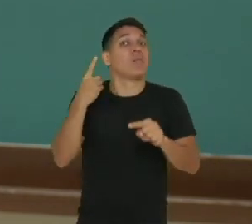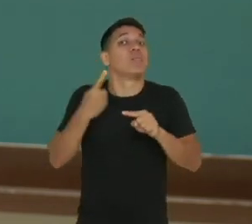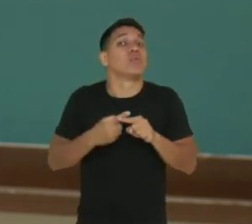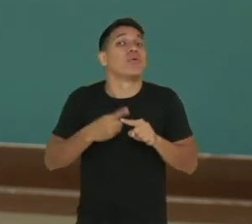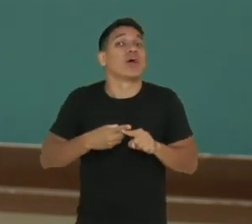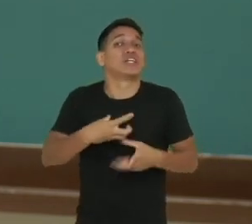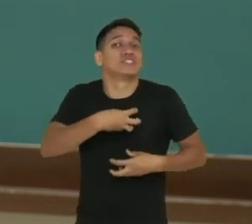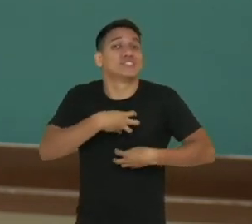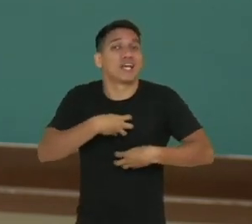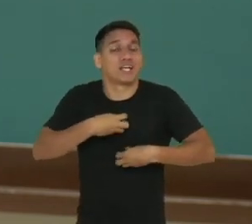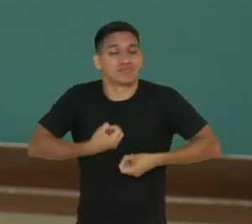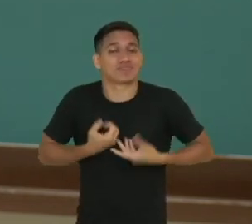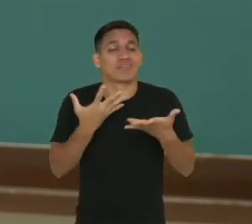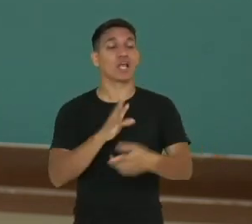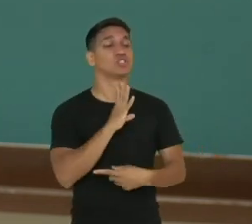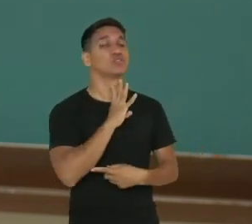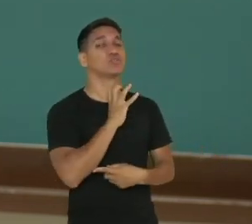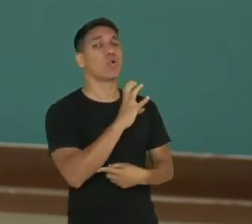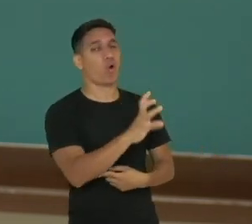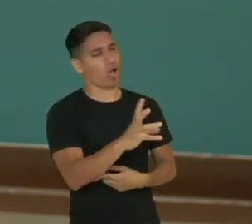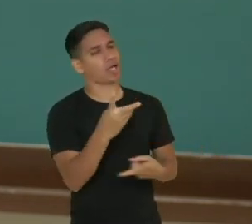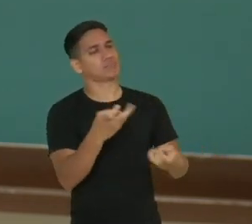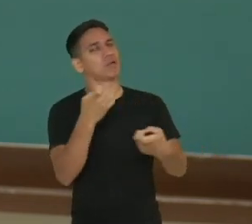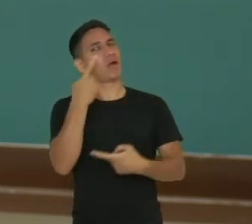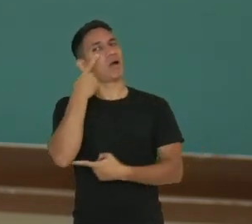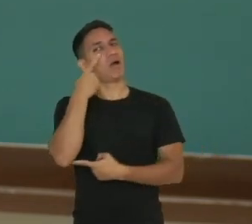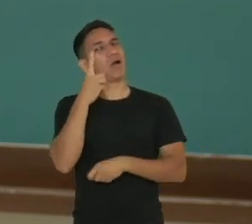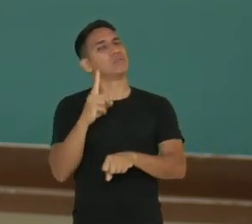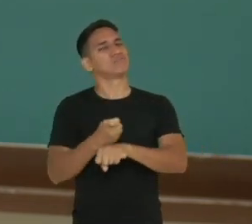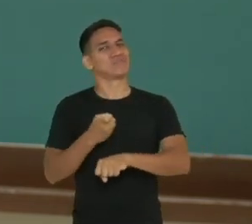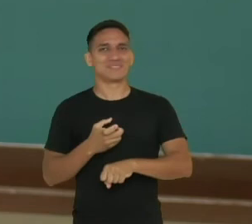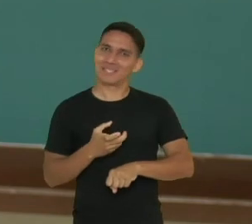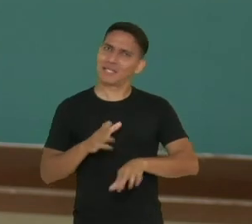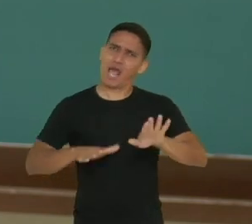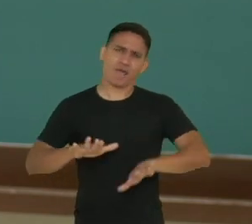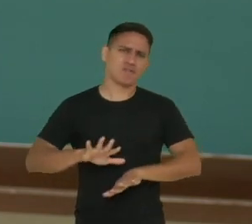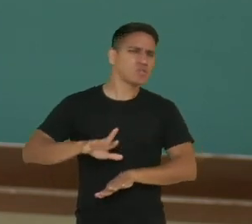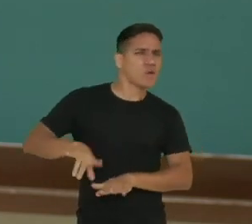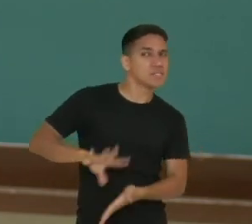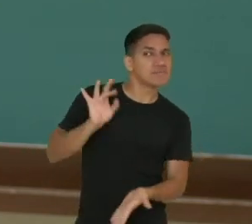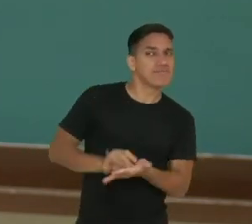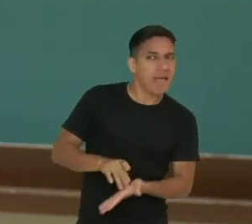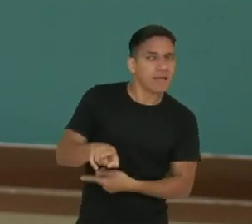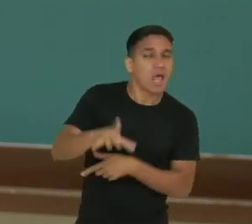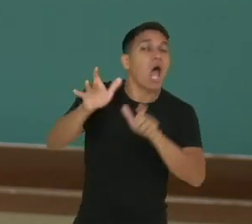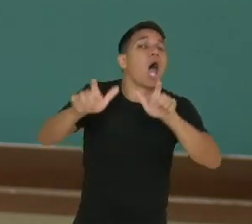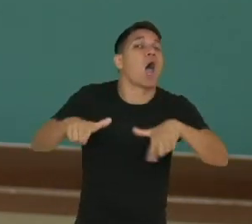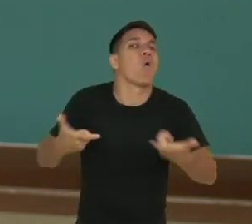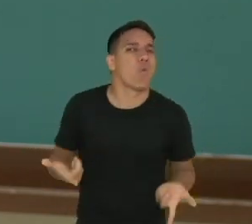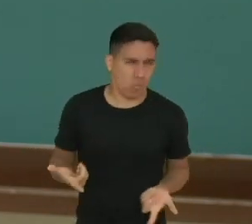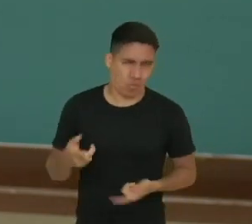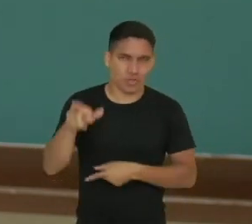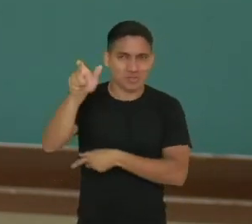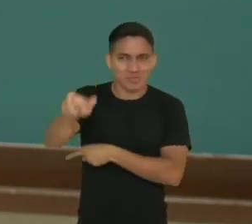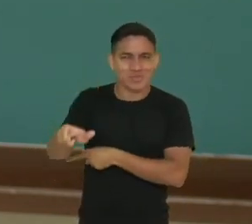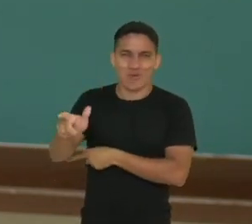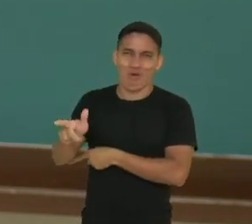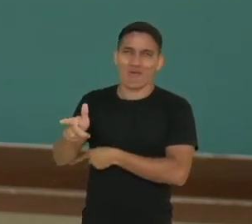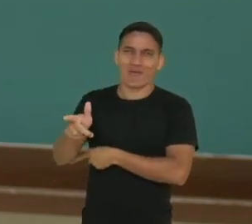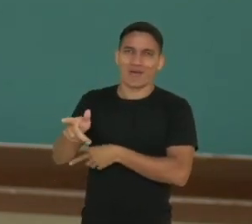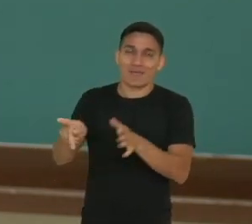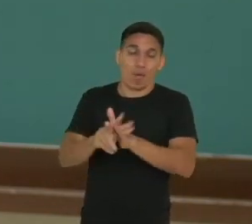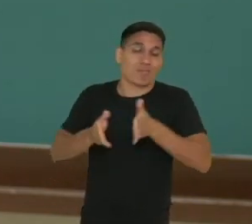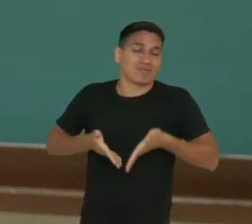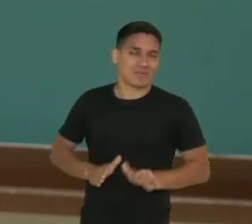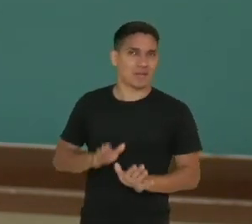porque o sotaque ele entrega isso, né? Talvez nós não tenhamos certeza exata de onde, né, essa pessoa